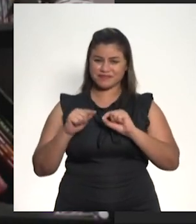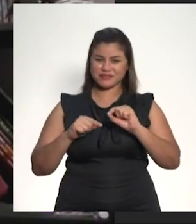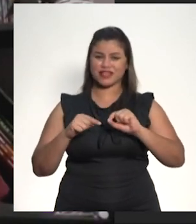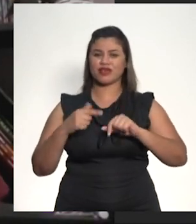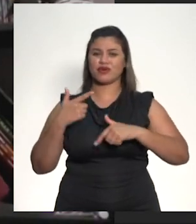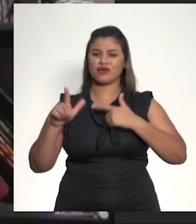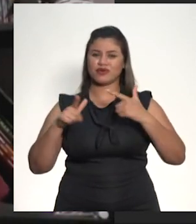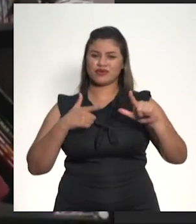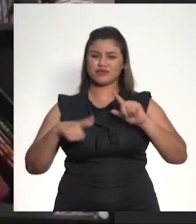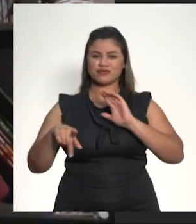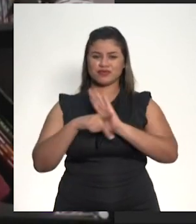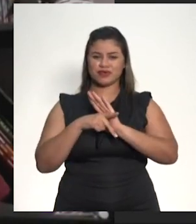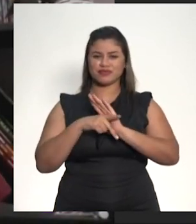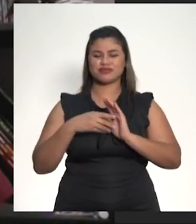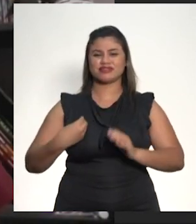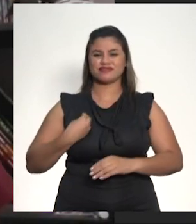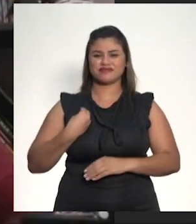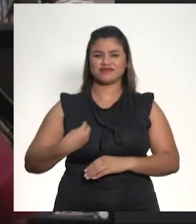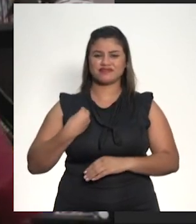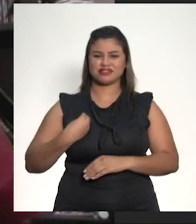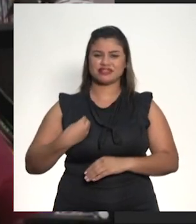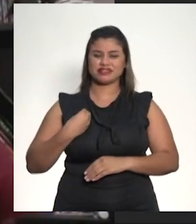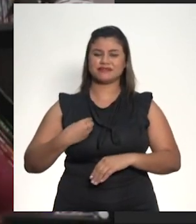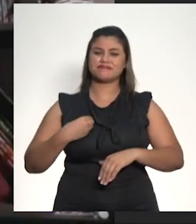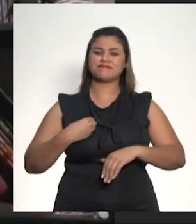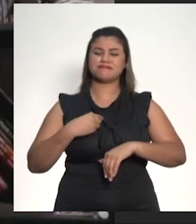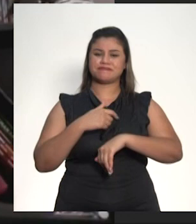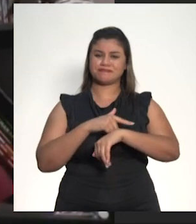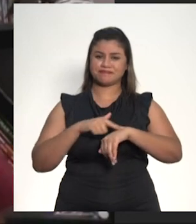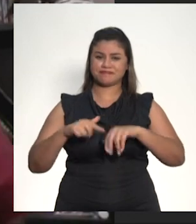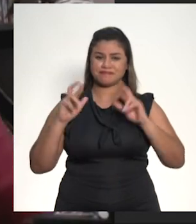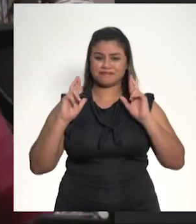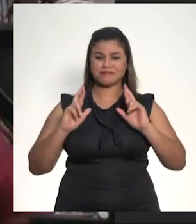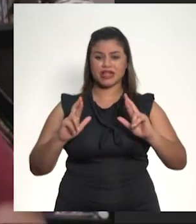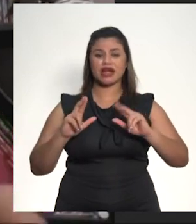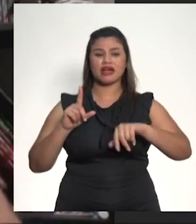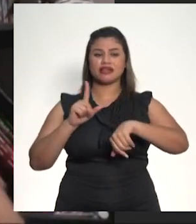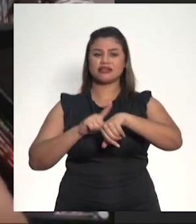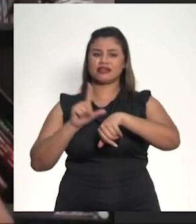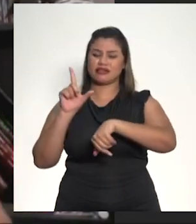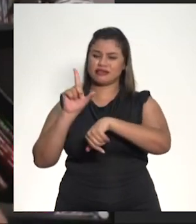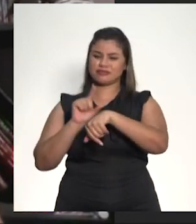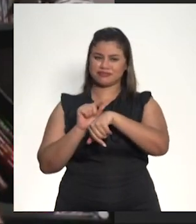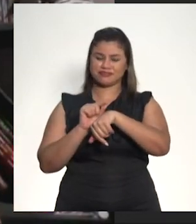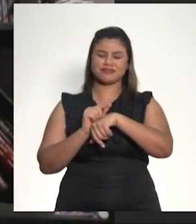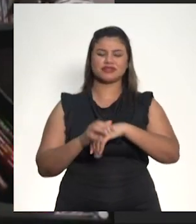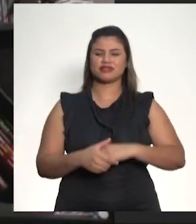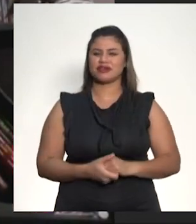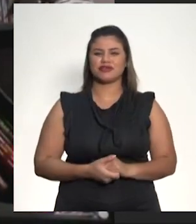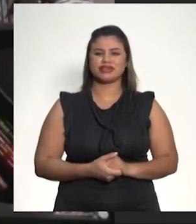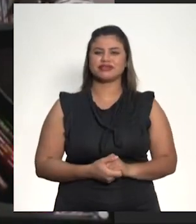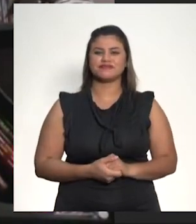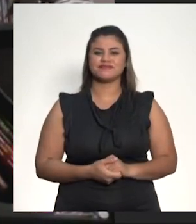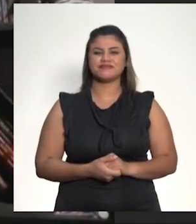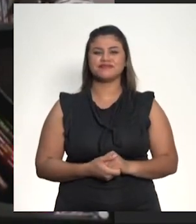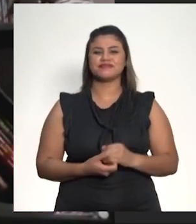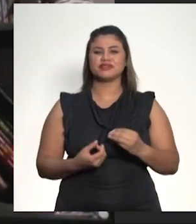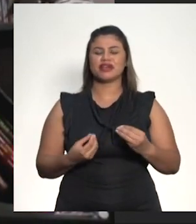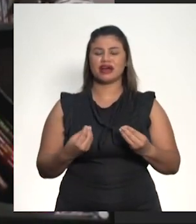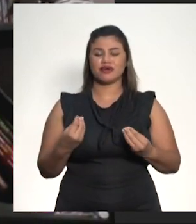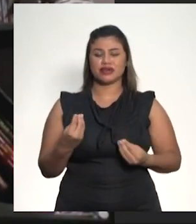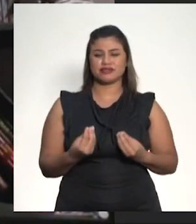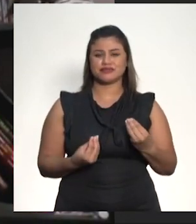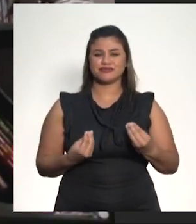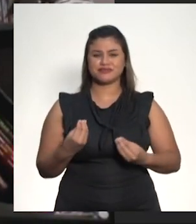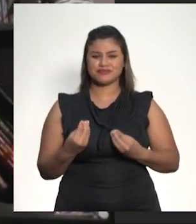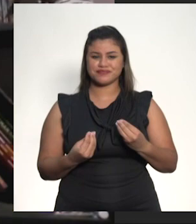outros aspectos da nossa vida que também têm que ser respeitados. Como está acabando o tempo, eu só vou, acho que, colocar para a gente só lembrar